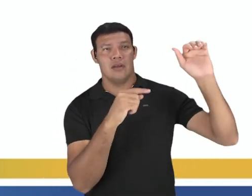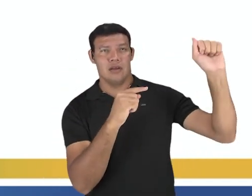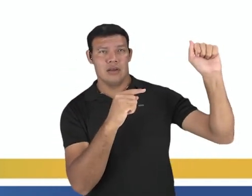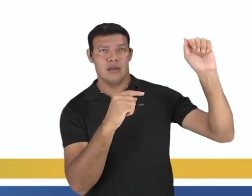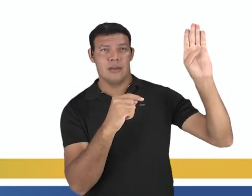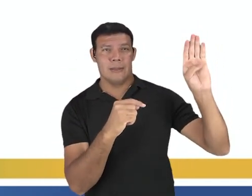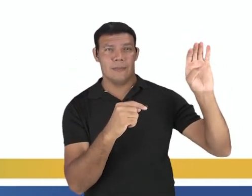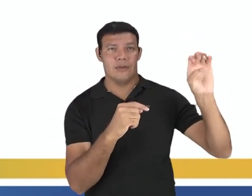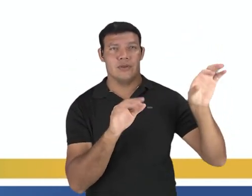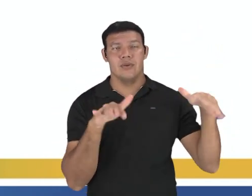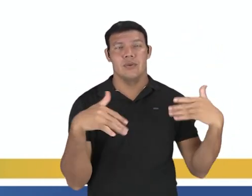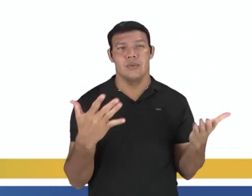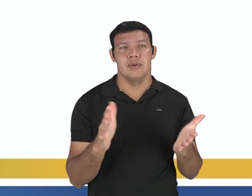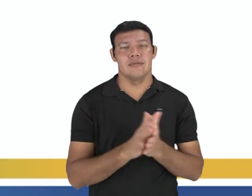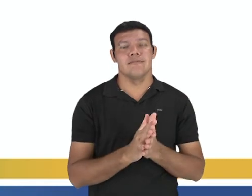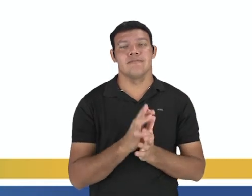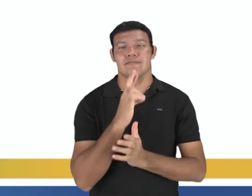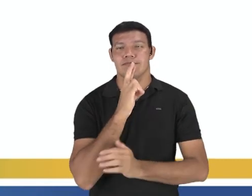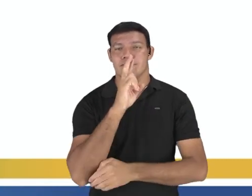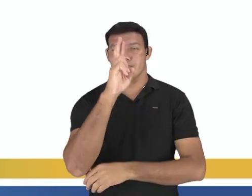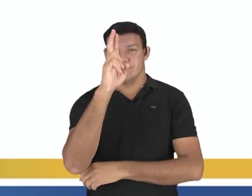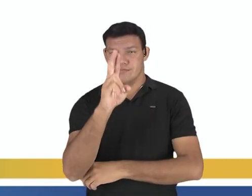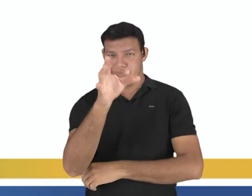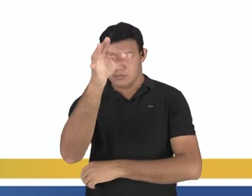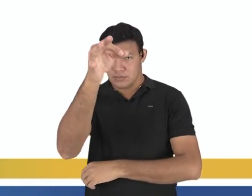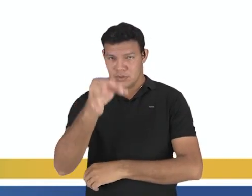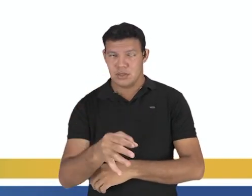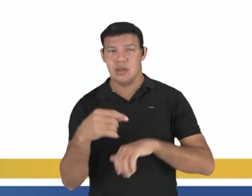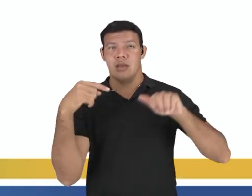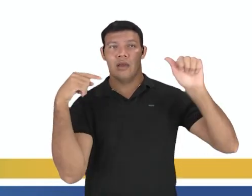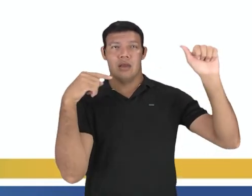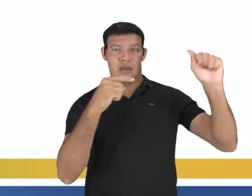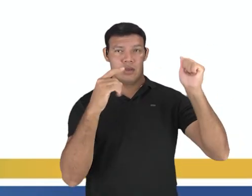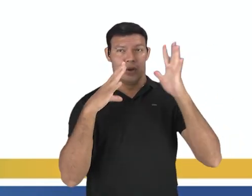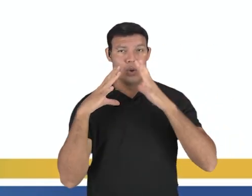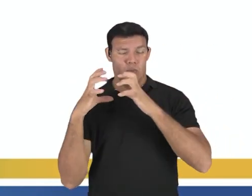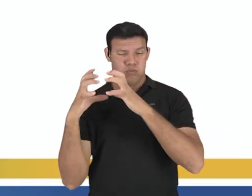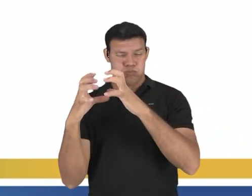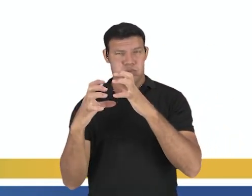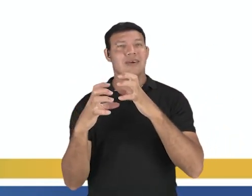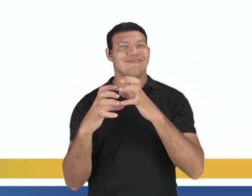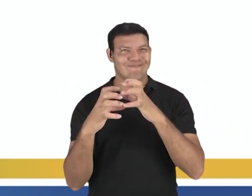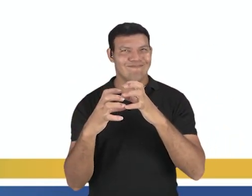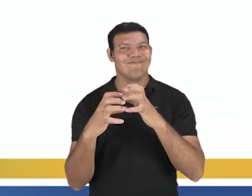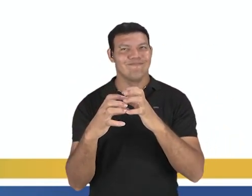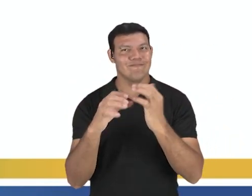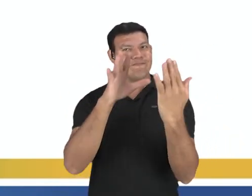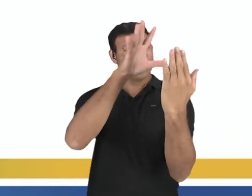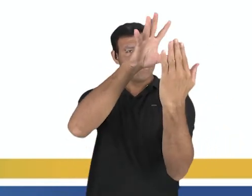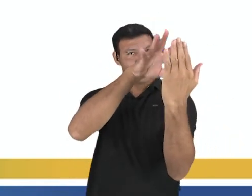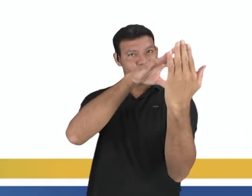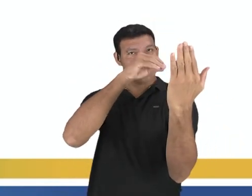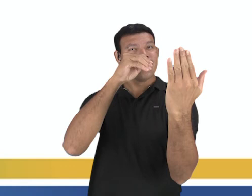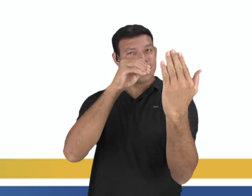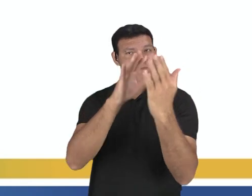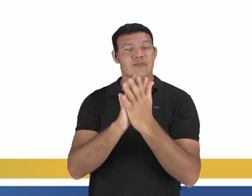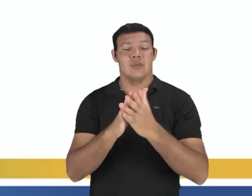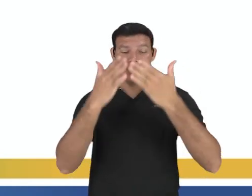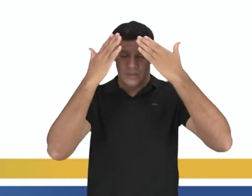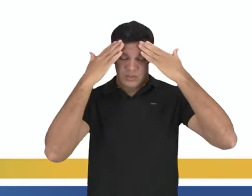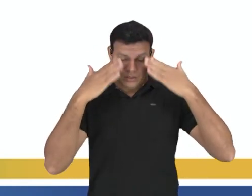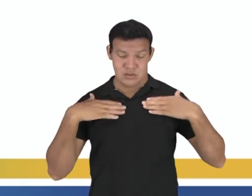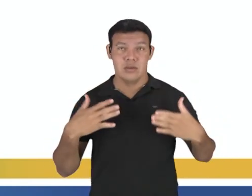B ou C? Nossa resposta correta é a letra A, né? No conflito do padrão corporal